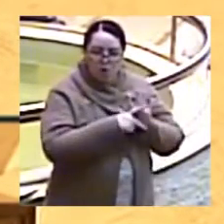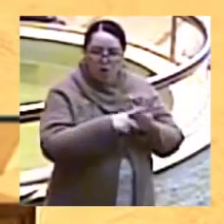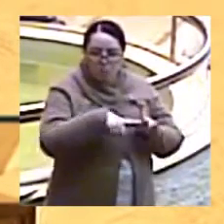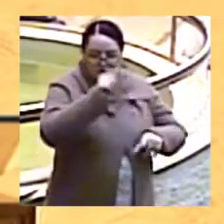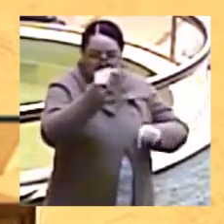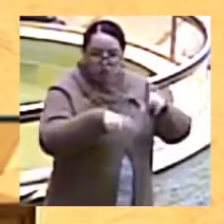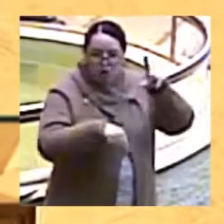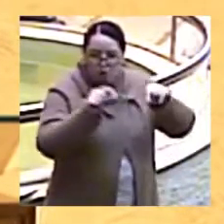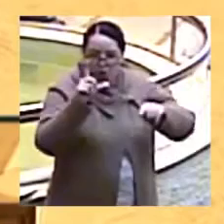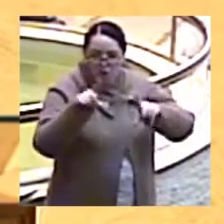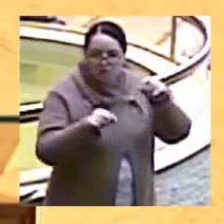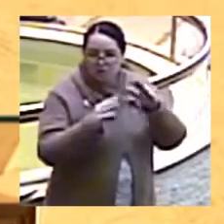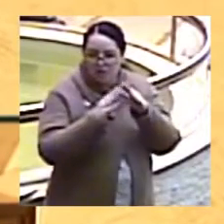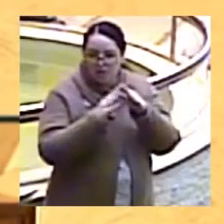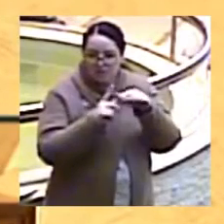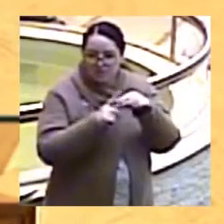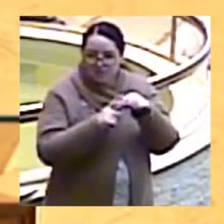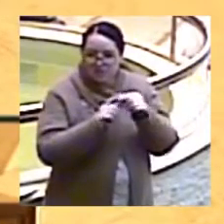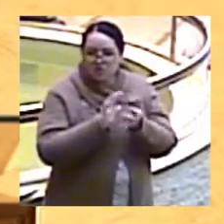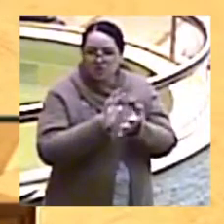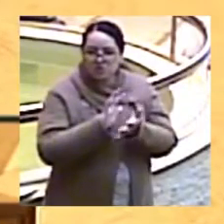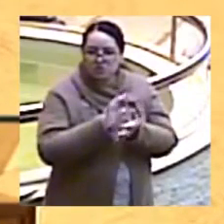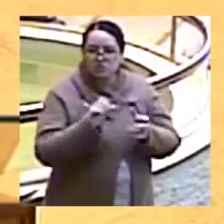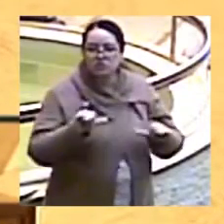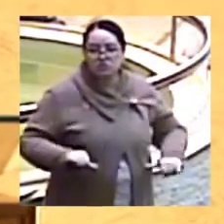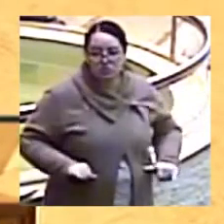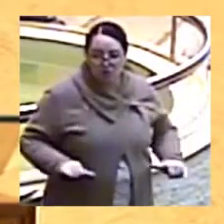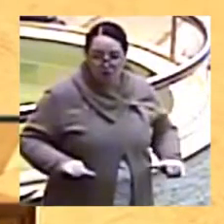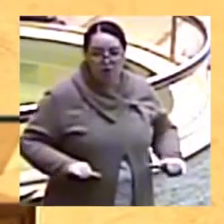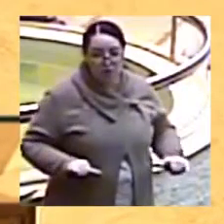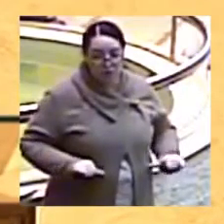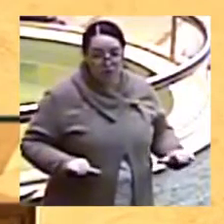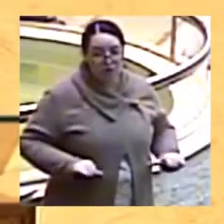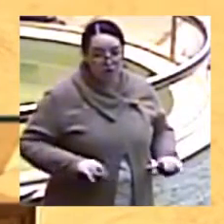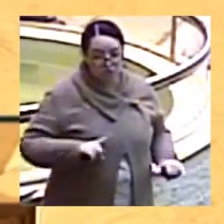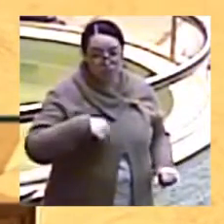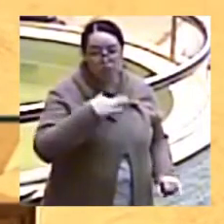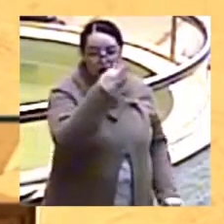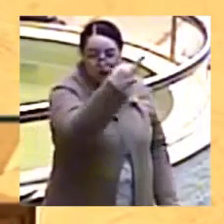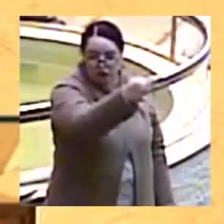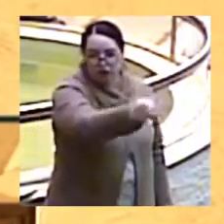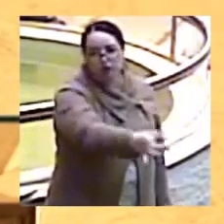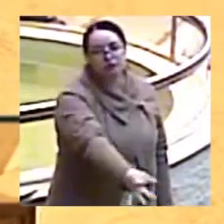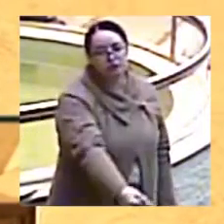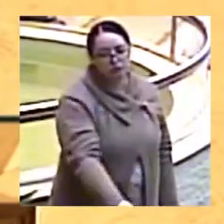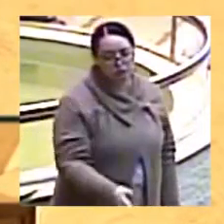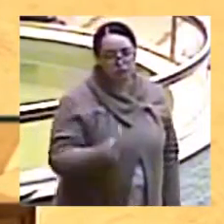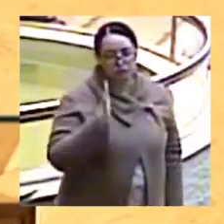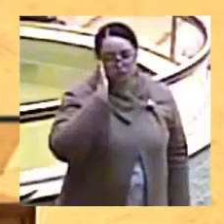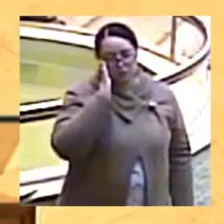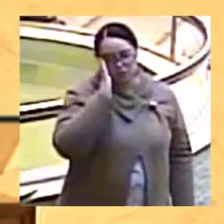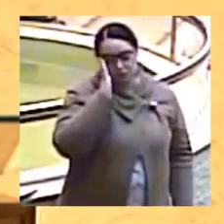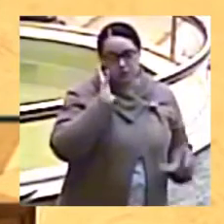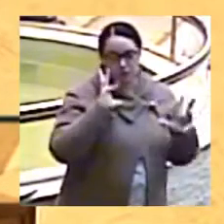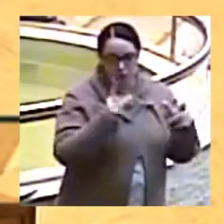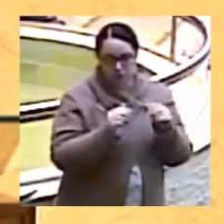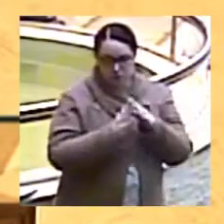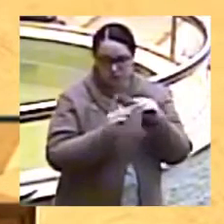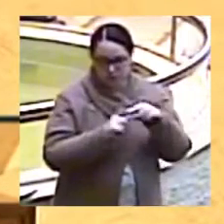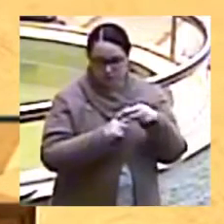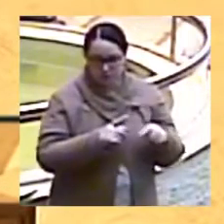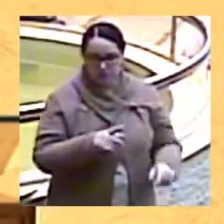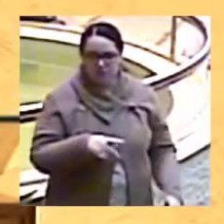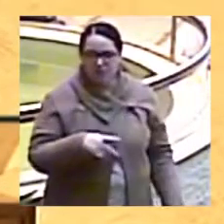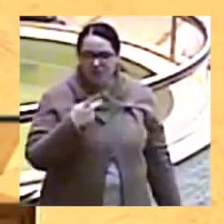todas estas, sofreram as consequências graves. mas todas as igrejas, que tomaram